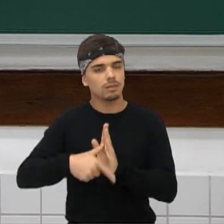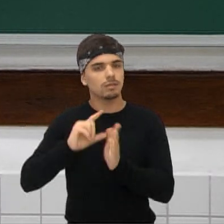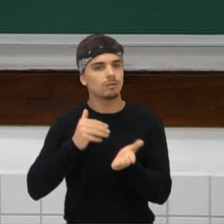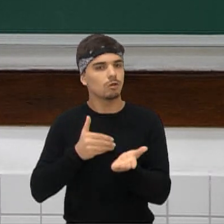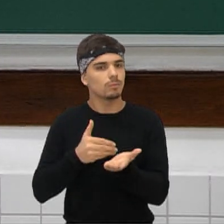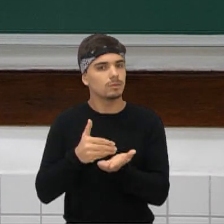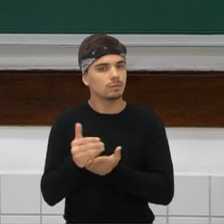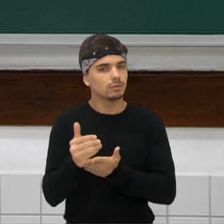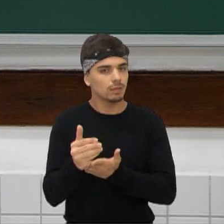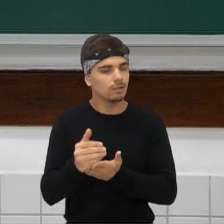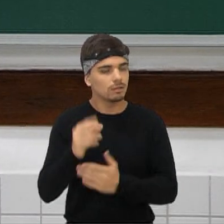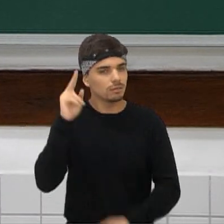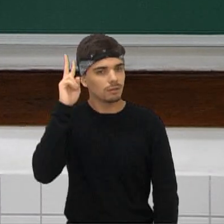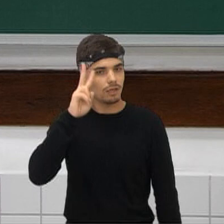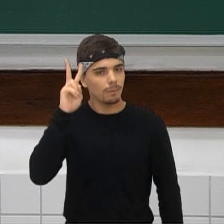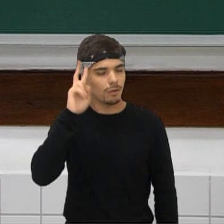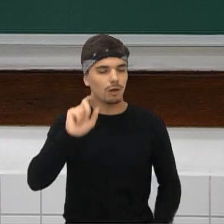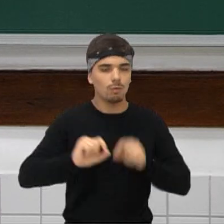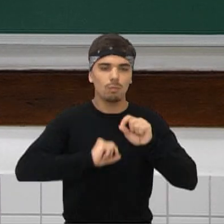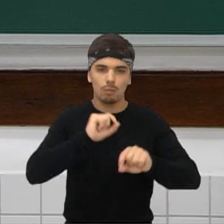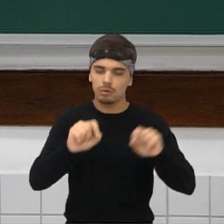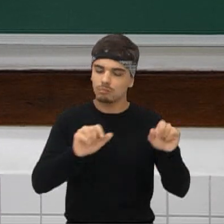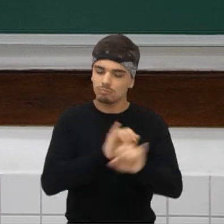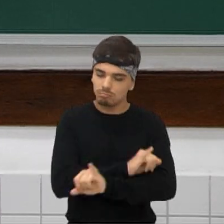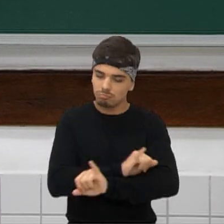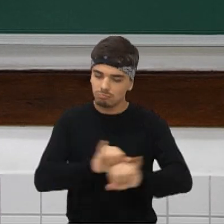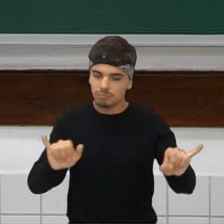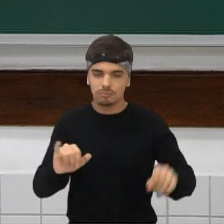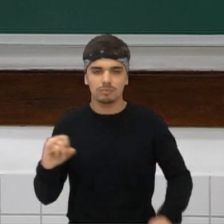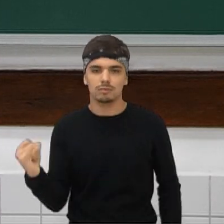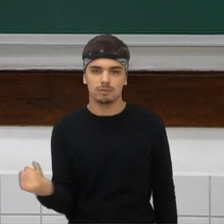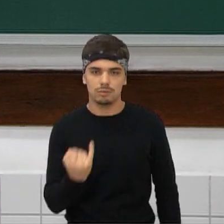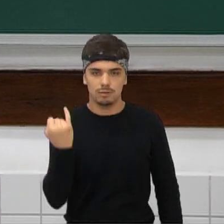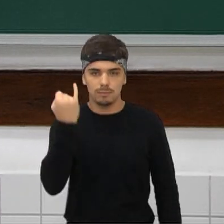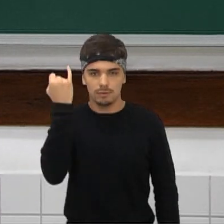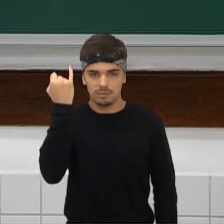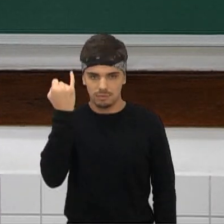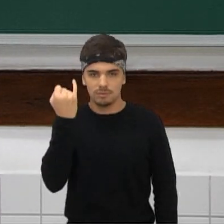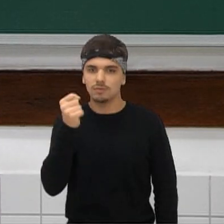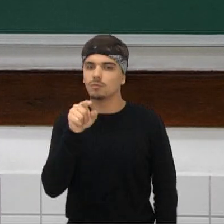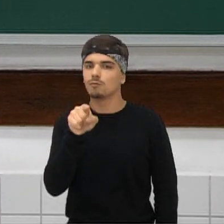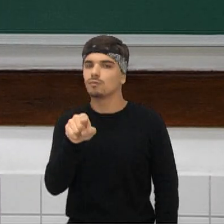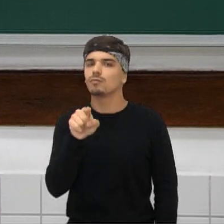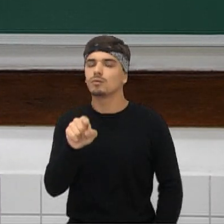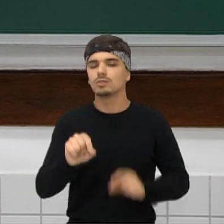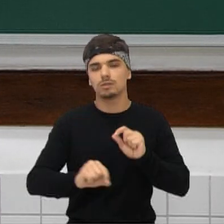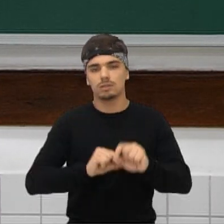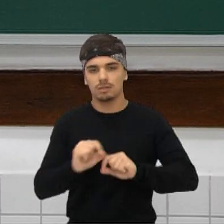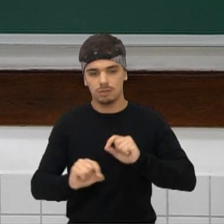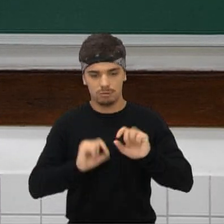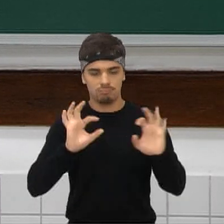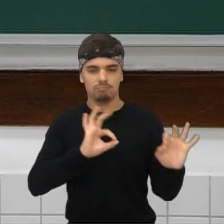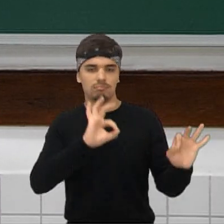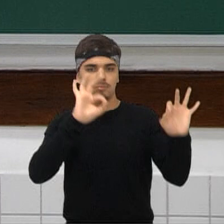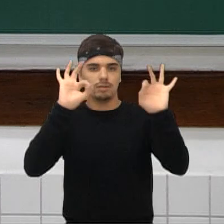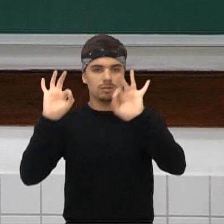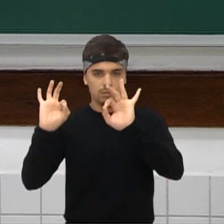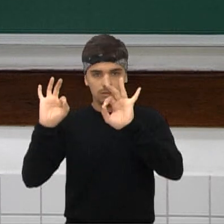início, vou lembrar vocês daqueles recados, né, super importantes. Então, você que assiste a